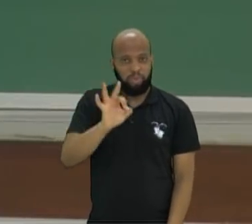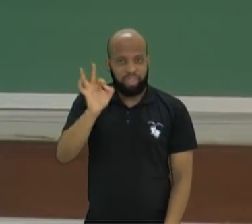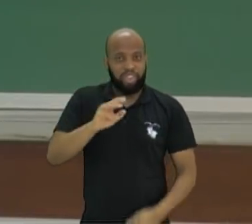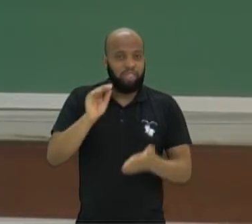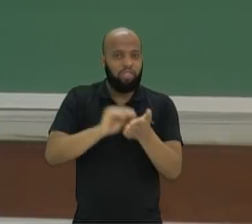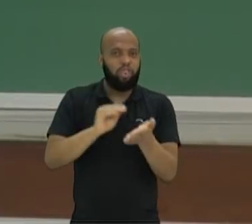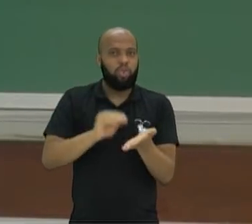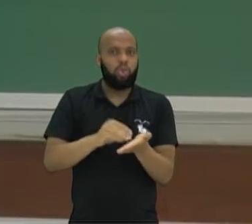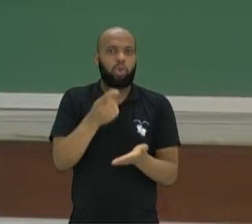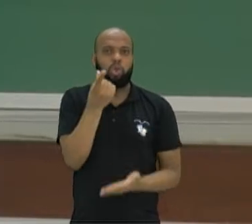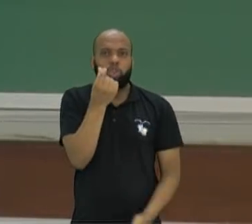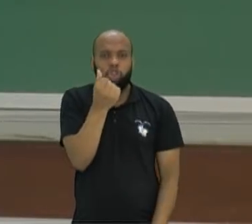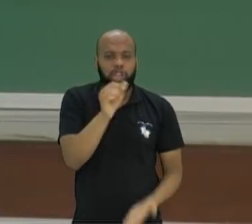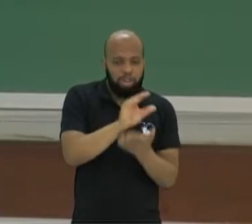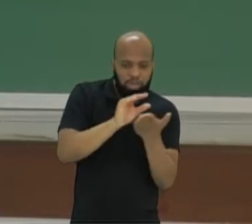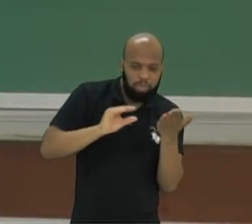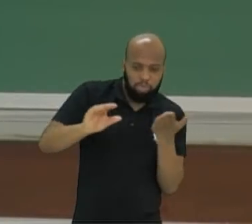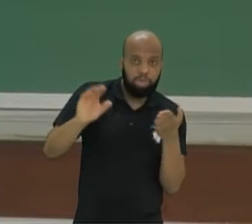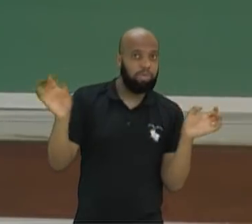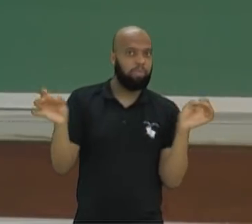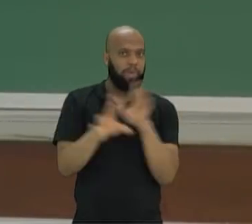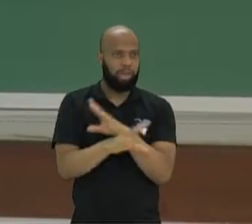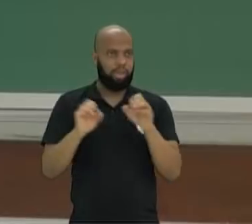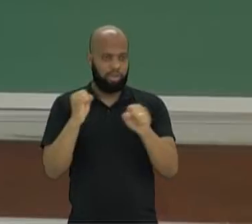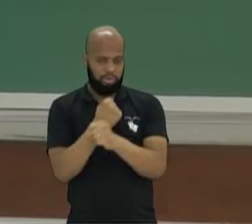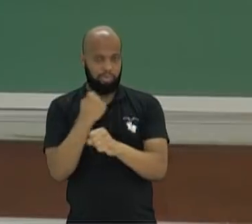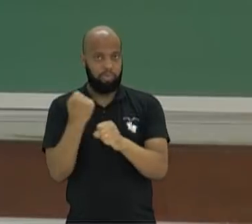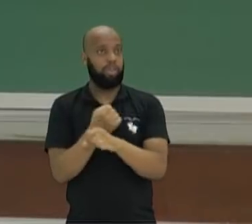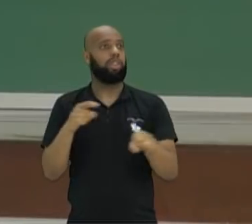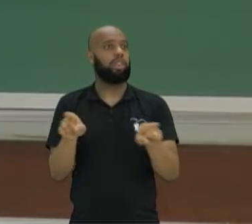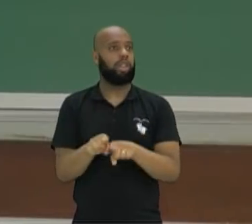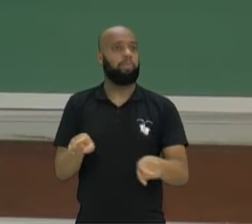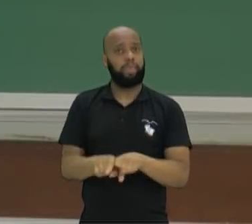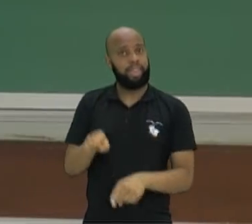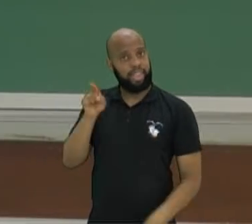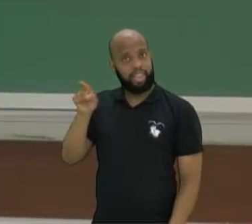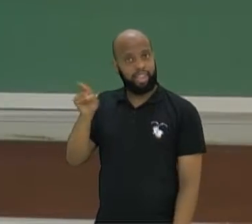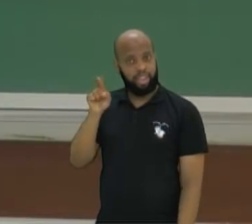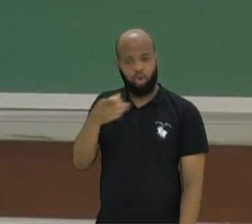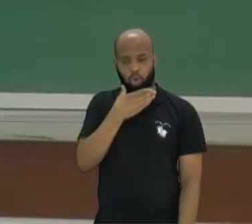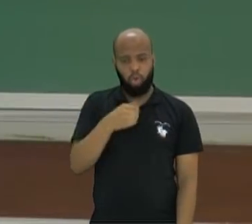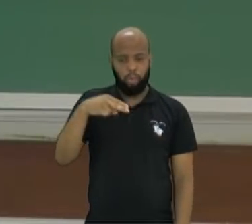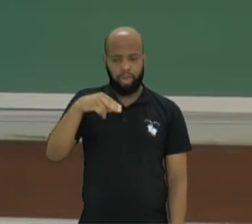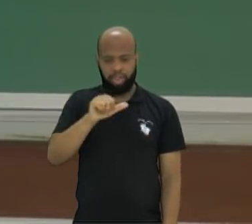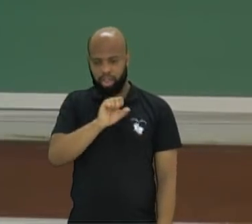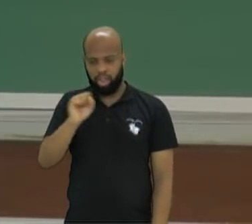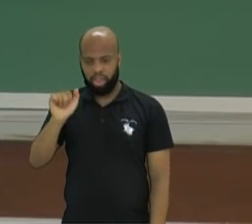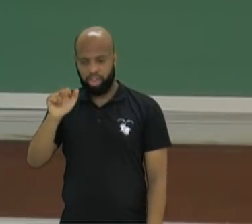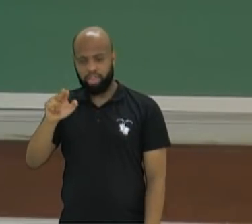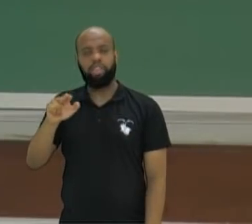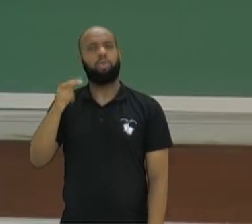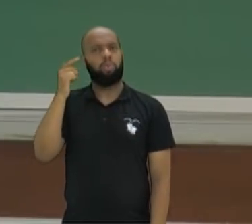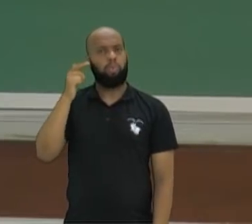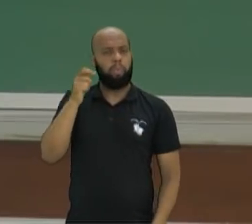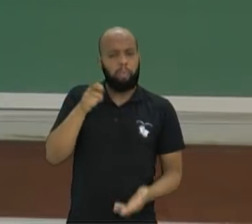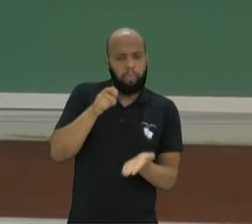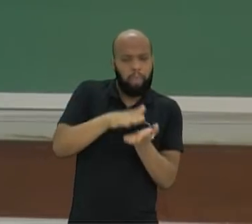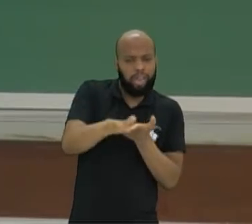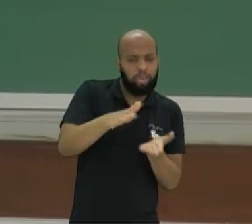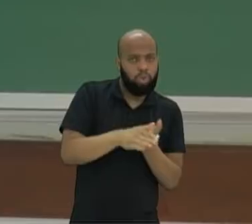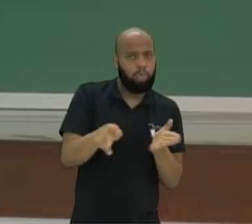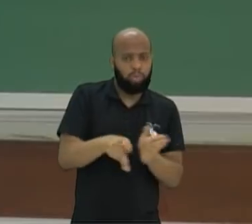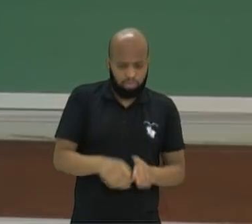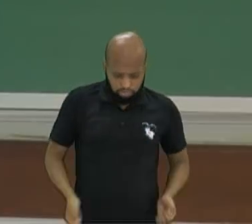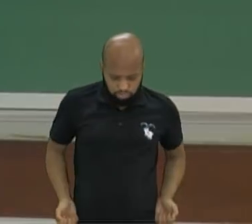faltou verba para terminar a obra, né? Que inclusive o Maurício de Nassau gastou muita coisa do próprio bolso. Trouxe artistas, próxima aula, não perca,